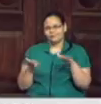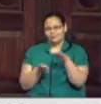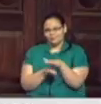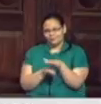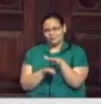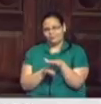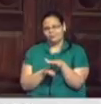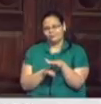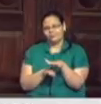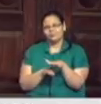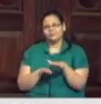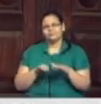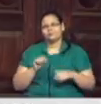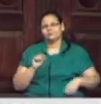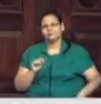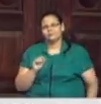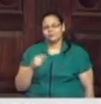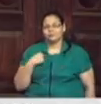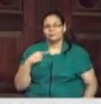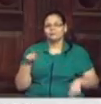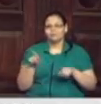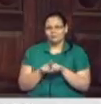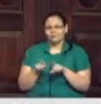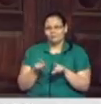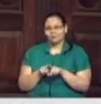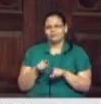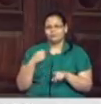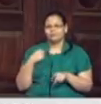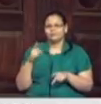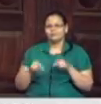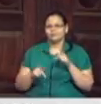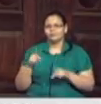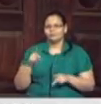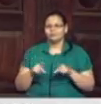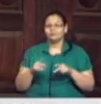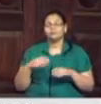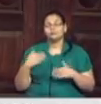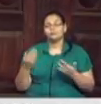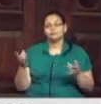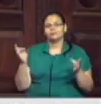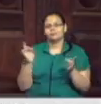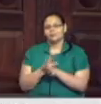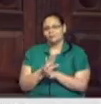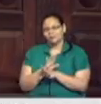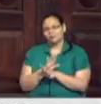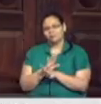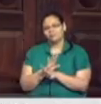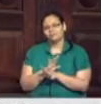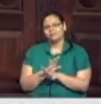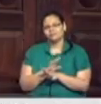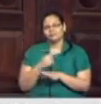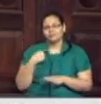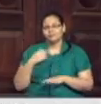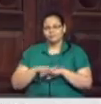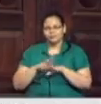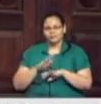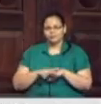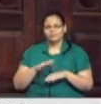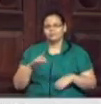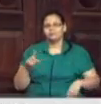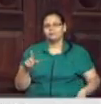contra essa questão, eu também sou populista. E para concluir, sou coautor da